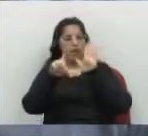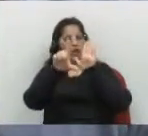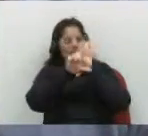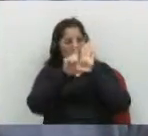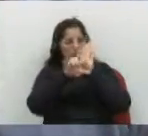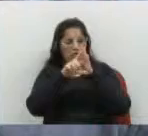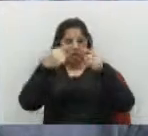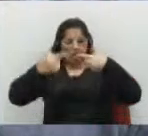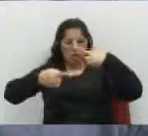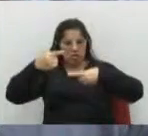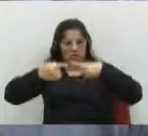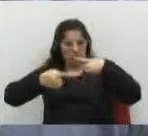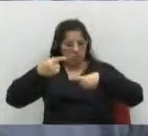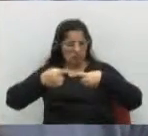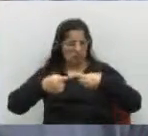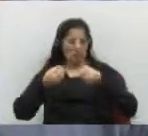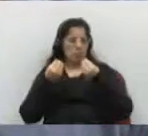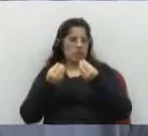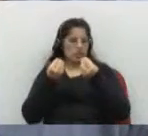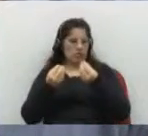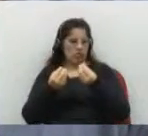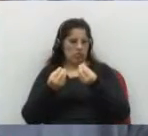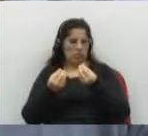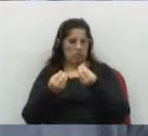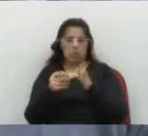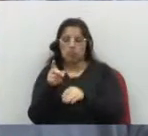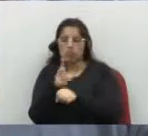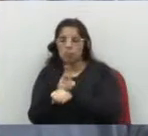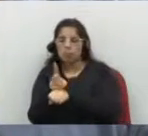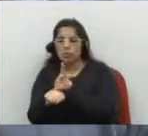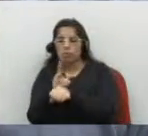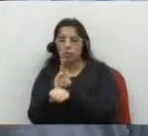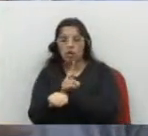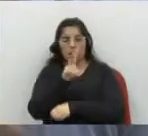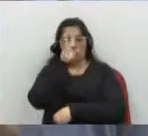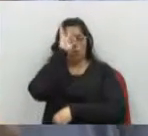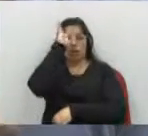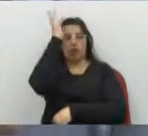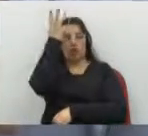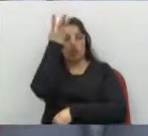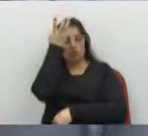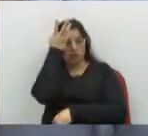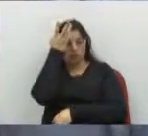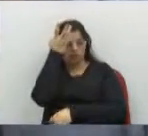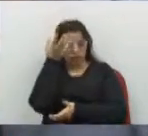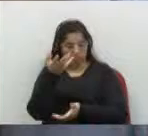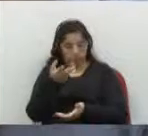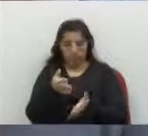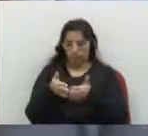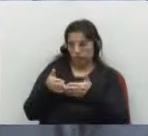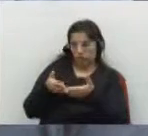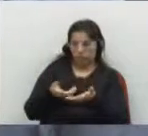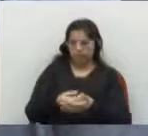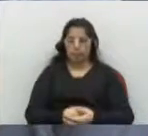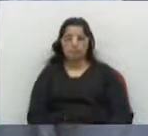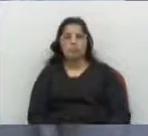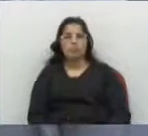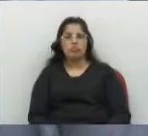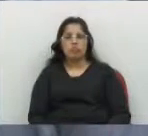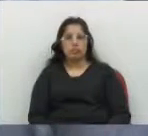ficar discutindo, a gente discute buscando uma solução. Buscando uma solução. Pois não.